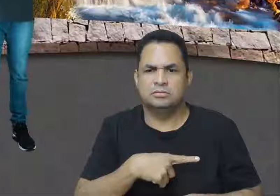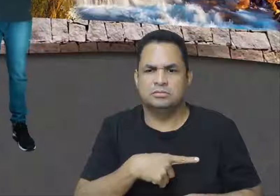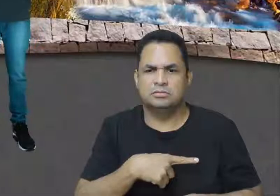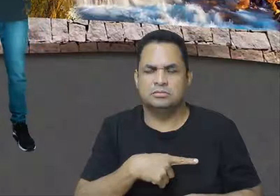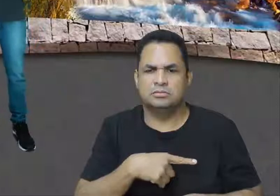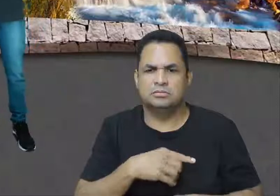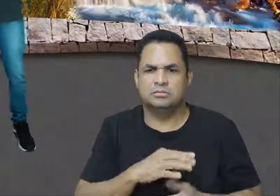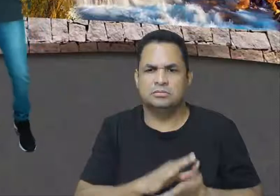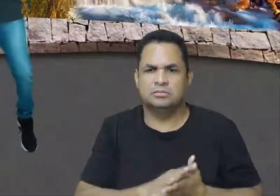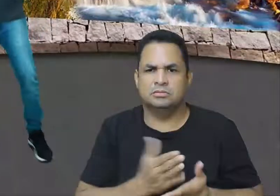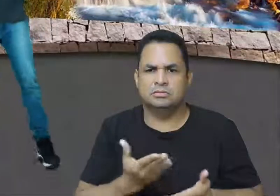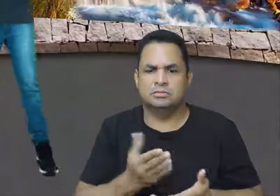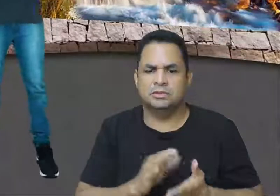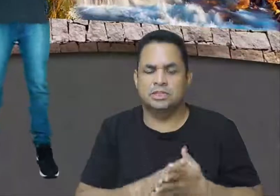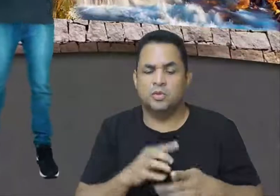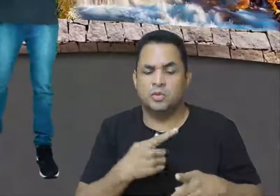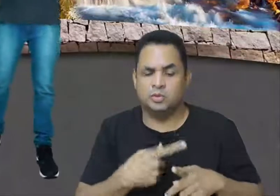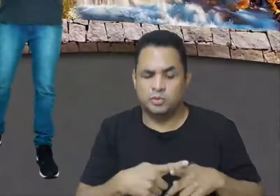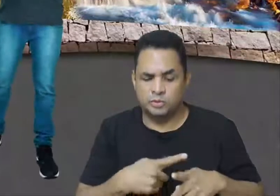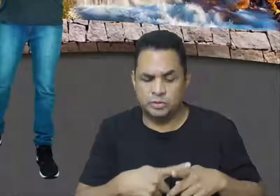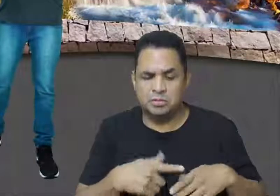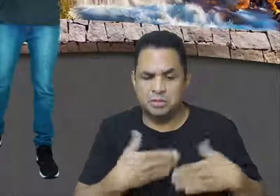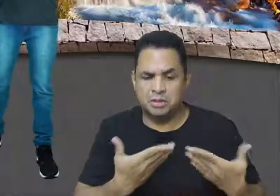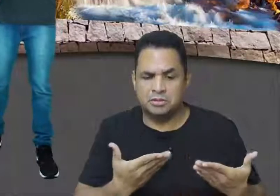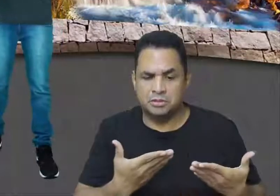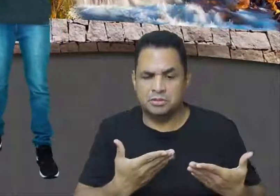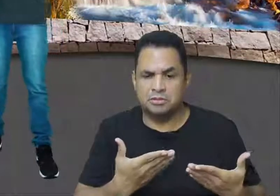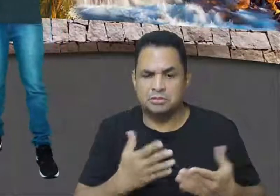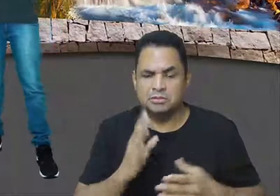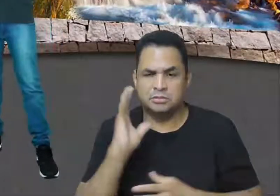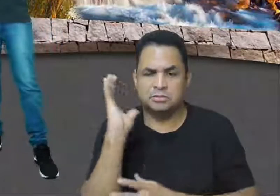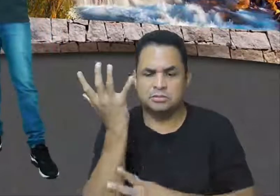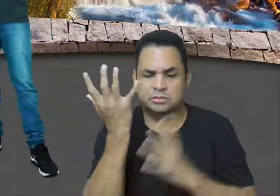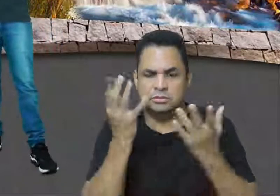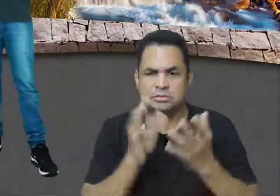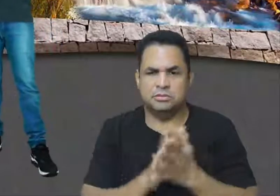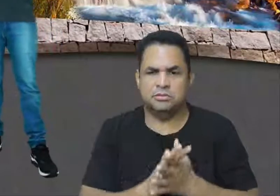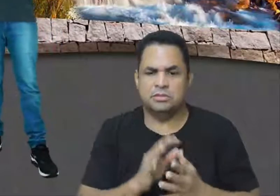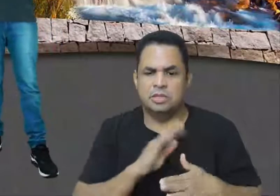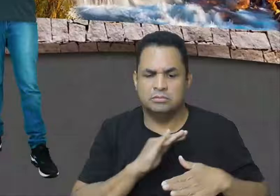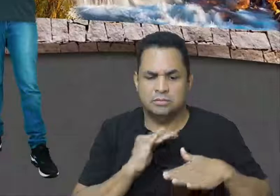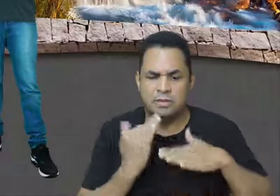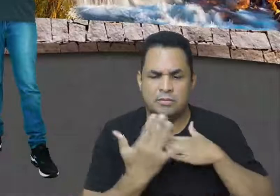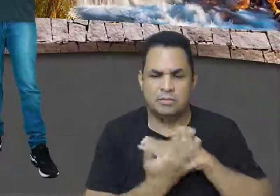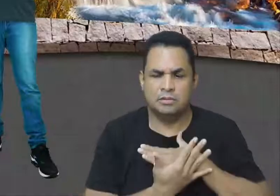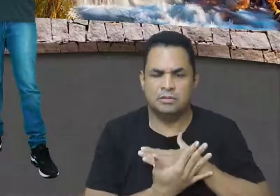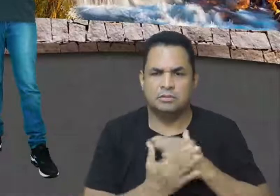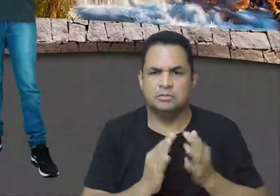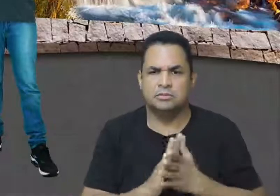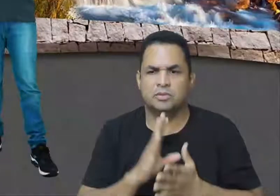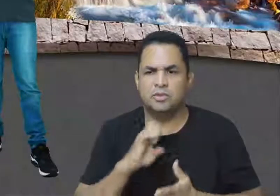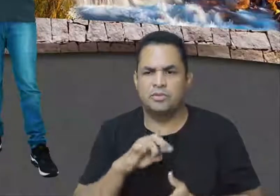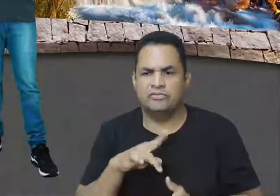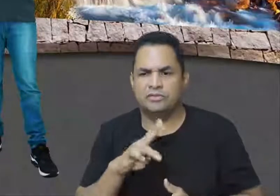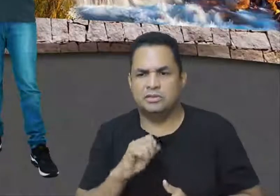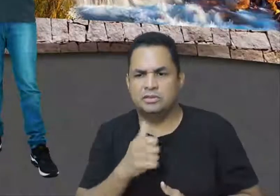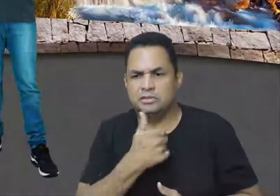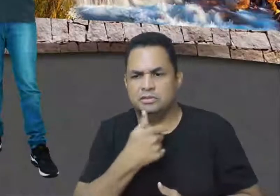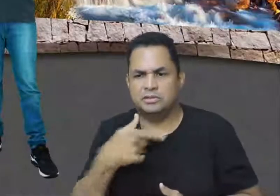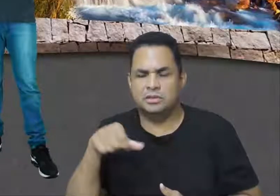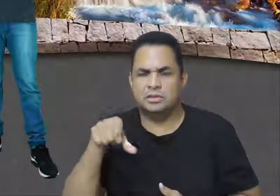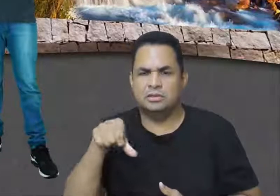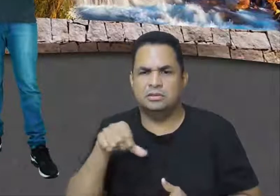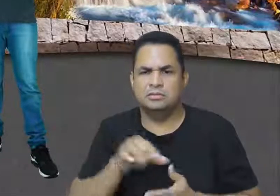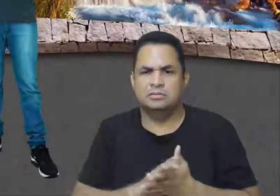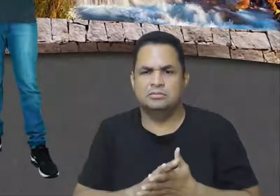Tirando as desgraças à parte, a pandemia do Covid-19